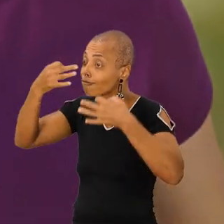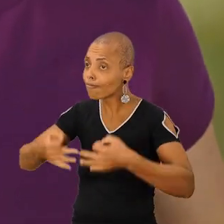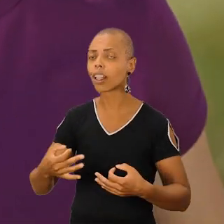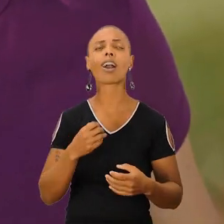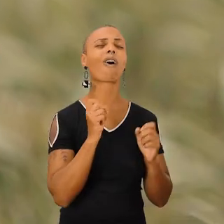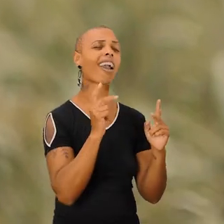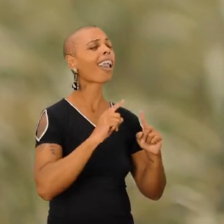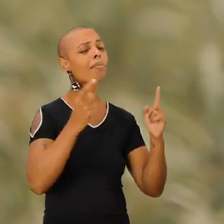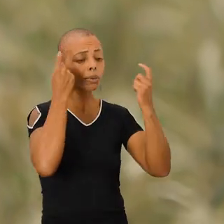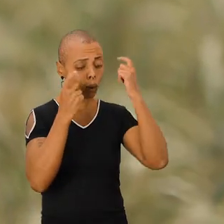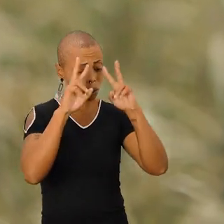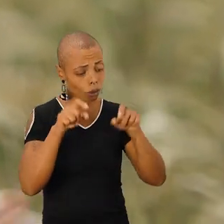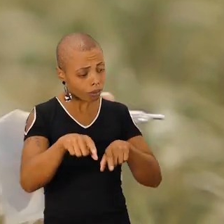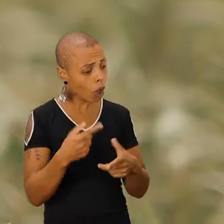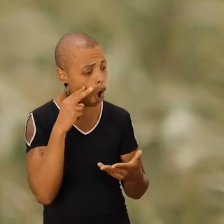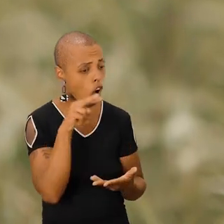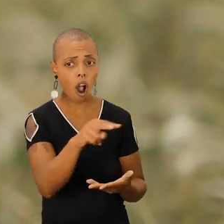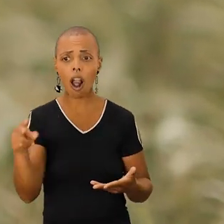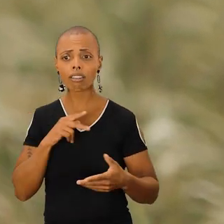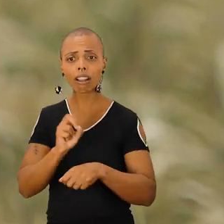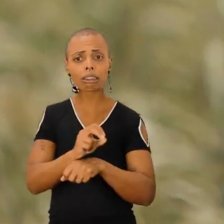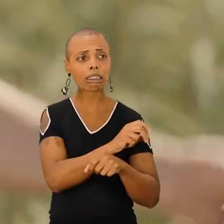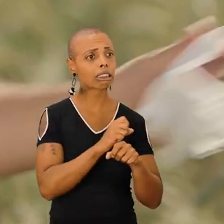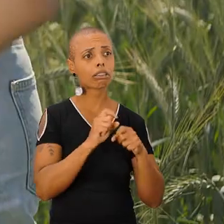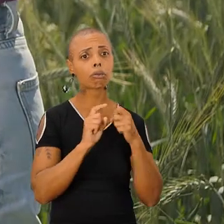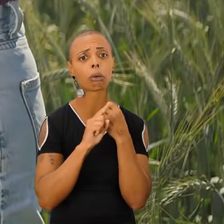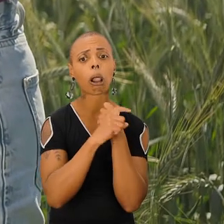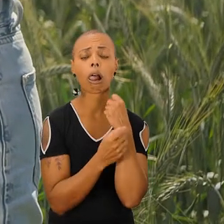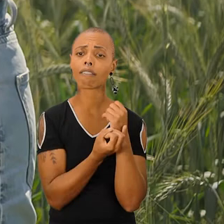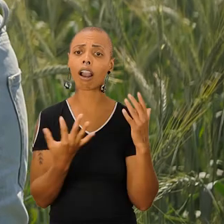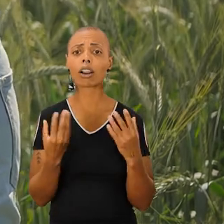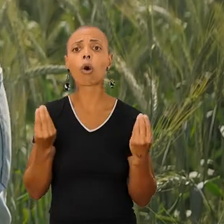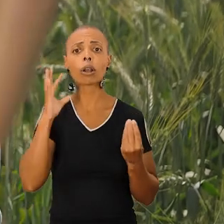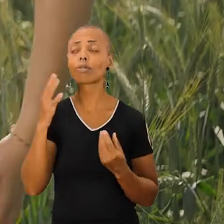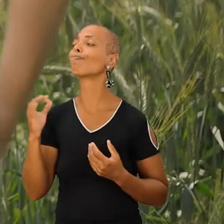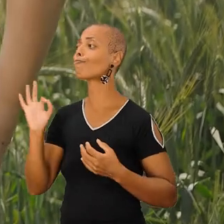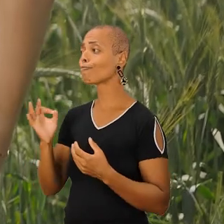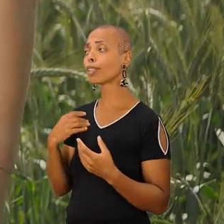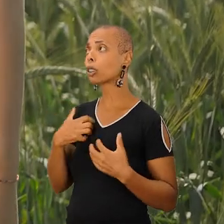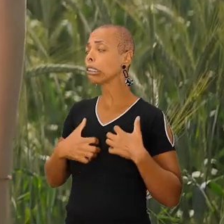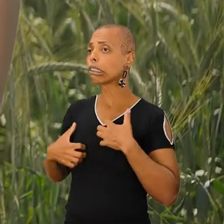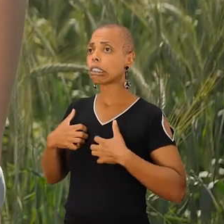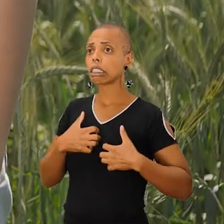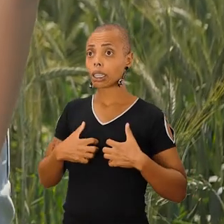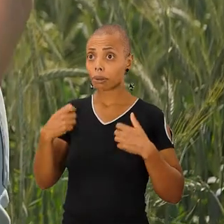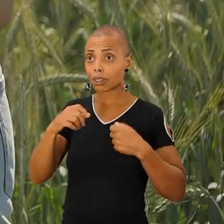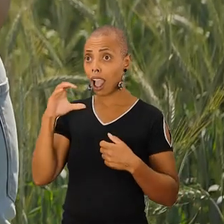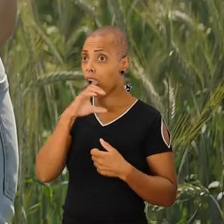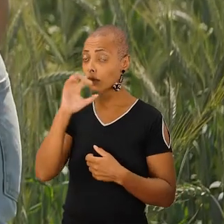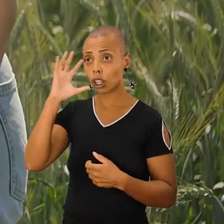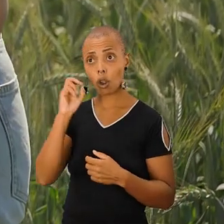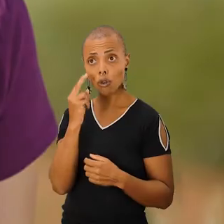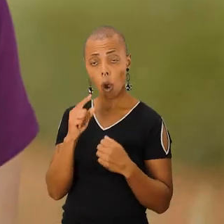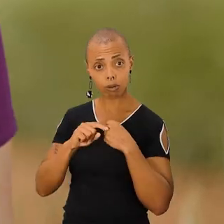né, criatura? Tá bom. Mas é nossa lavoura. Ela tá cheia de pragas. O que a gente vai fazer? Ai, primo, nem me fale, viu? Eu tô desesperada. Se a gente não fizer